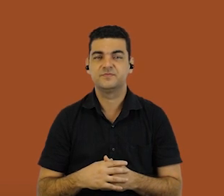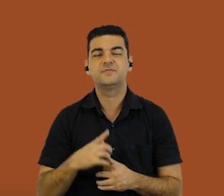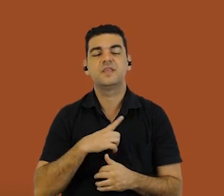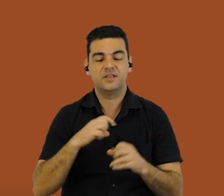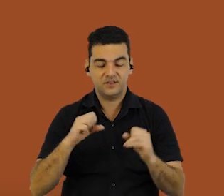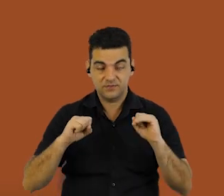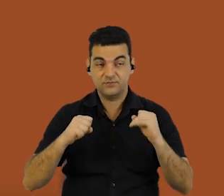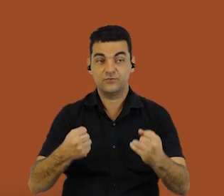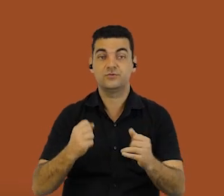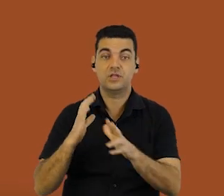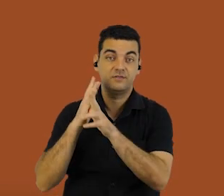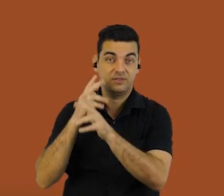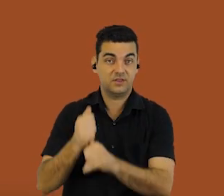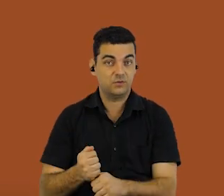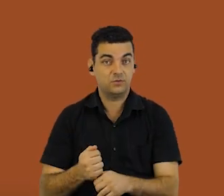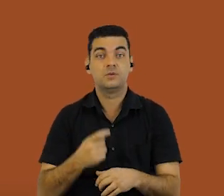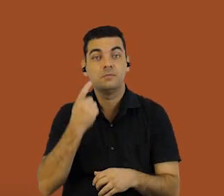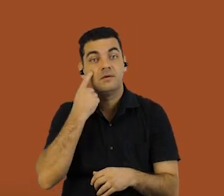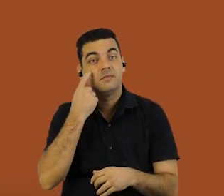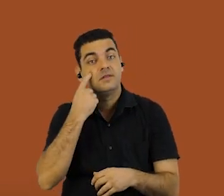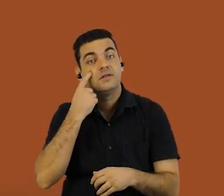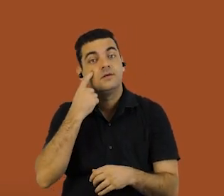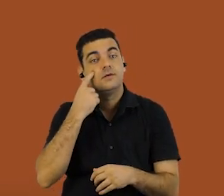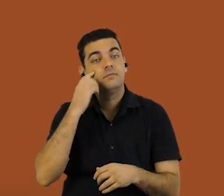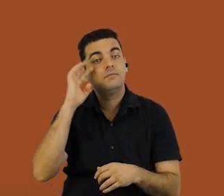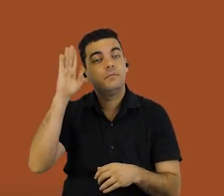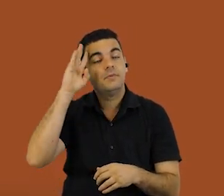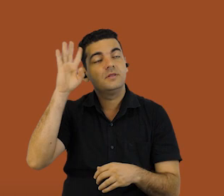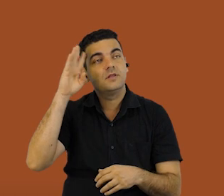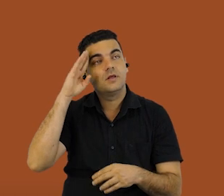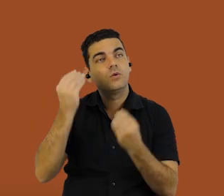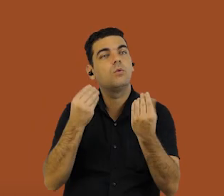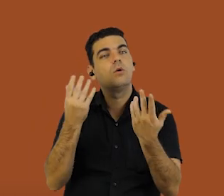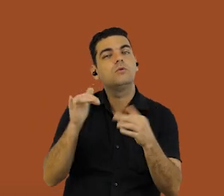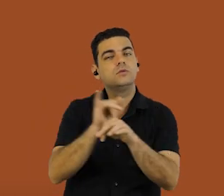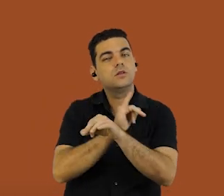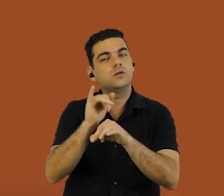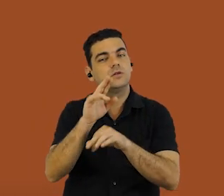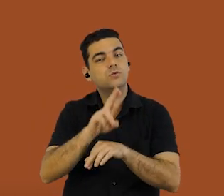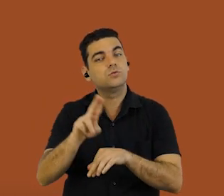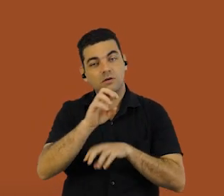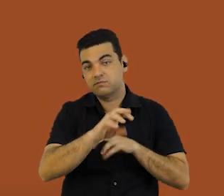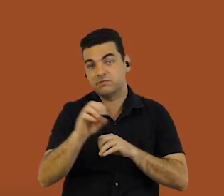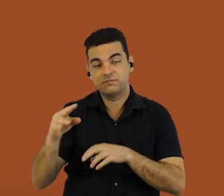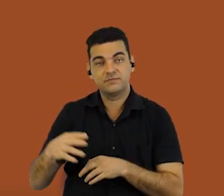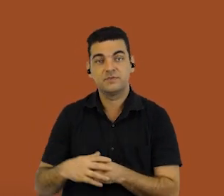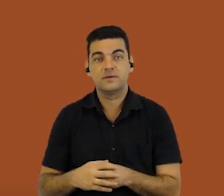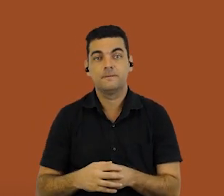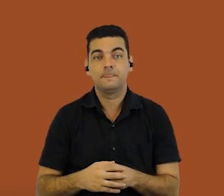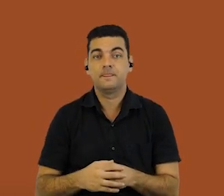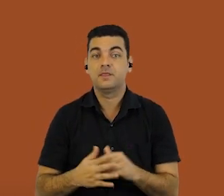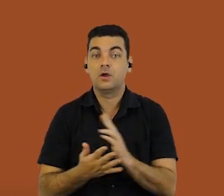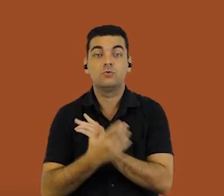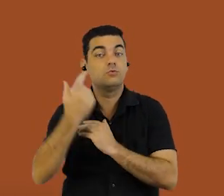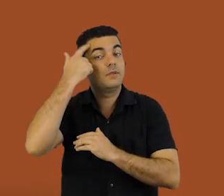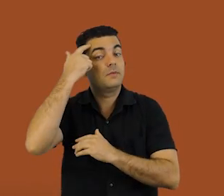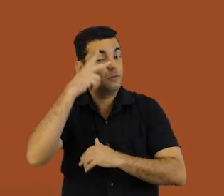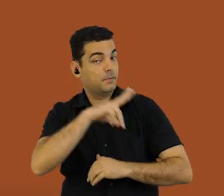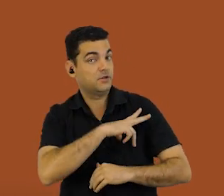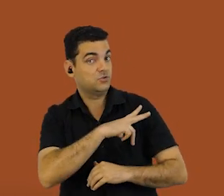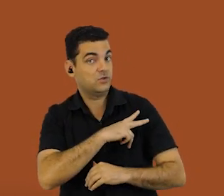tem revisitado as suas crenças pessoais, as suas ideologias